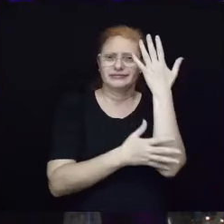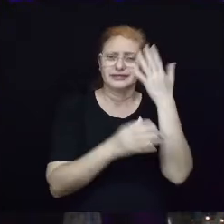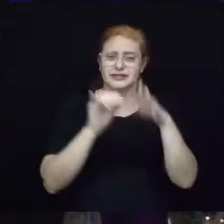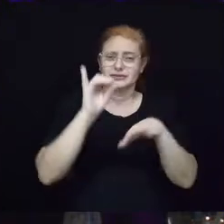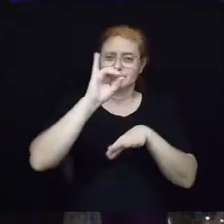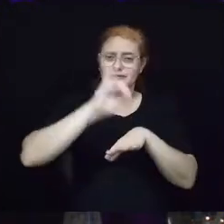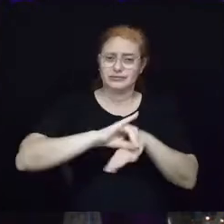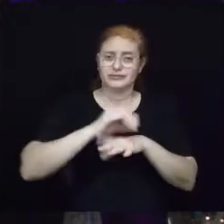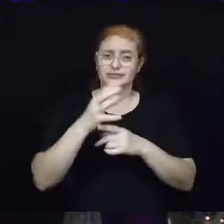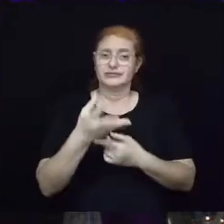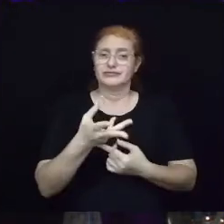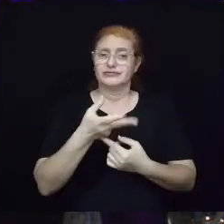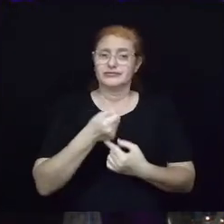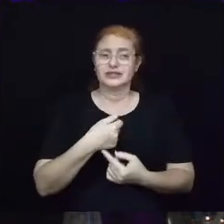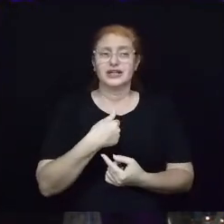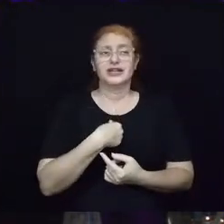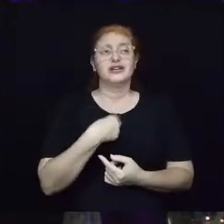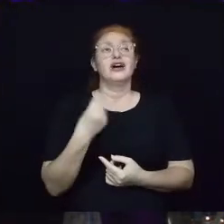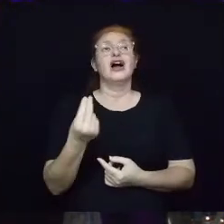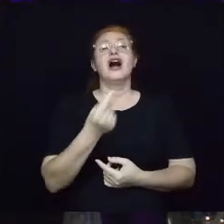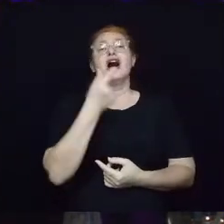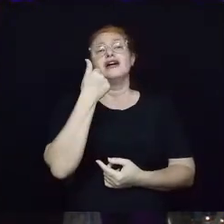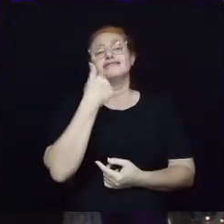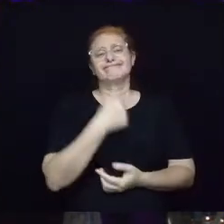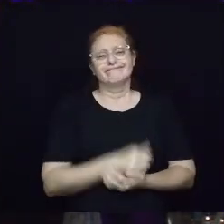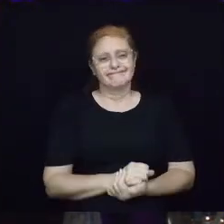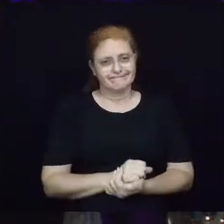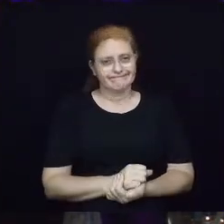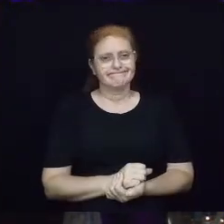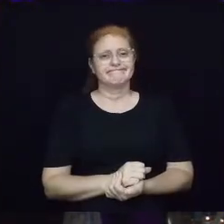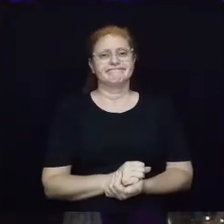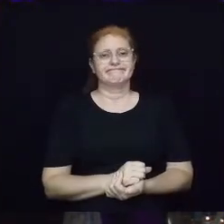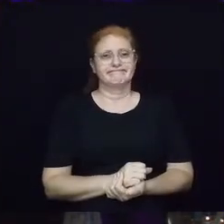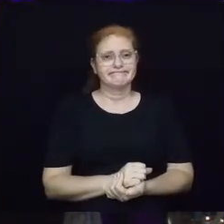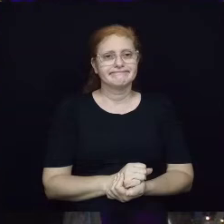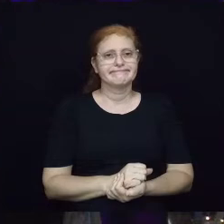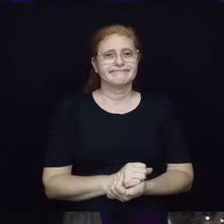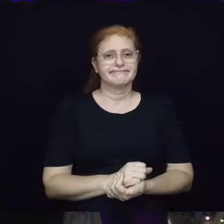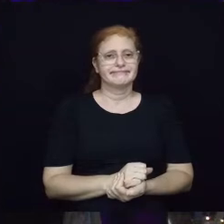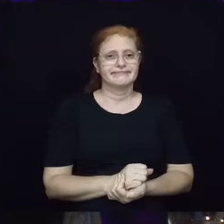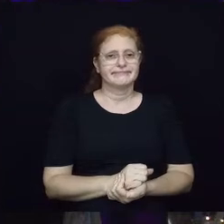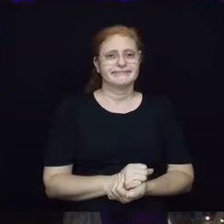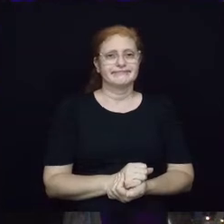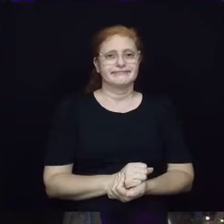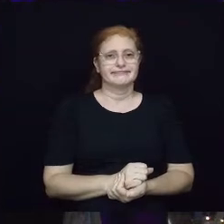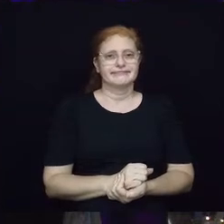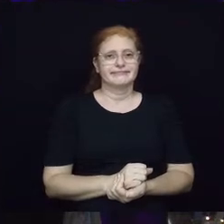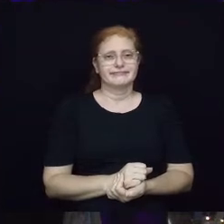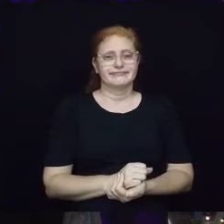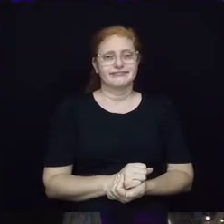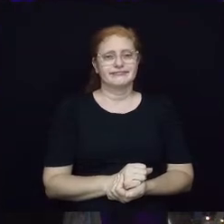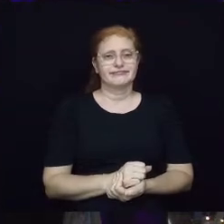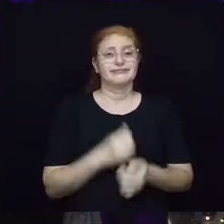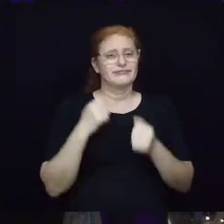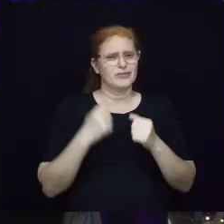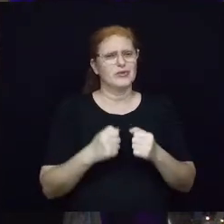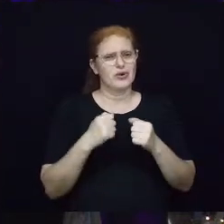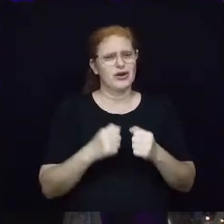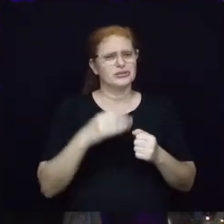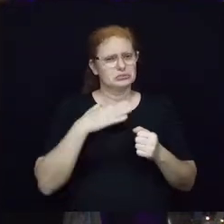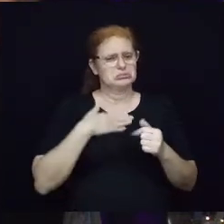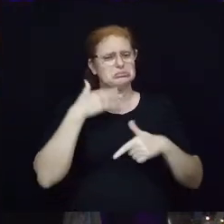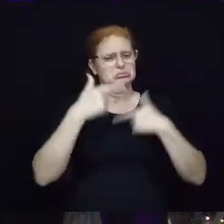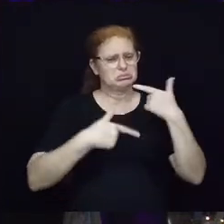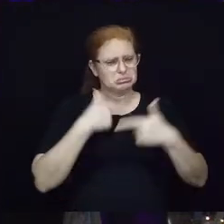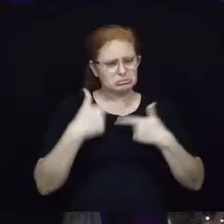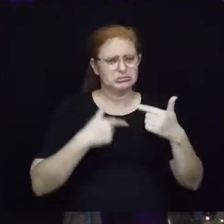de arte, né? Então, aí que caiu uma ficha, assim, né? Quando eu tive essa noção que aquilo realmente poderia ser meu trabalho,